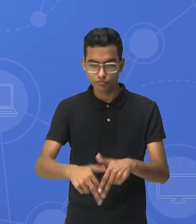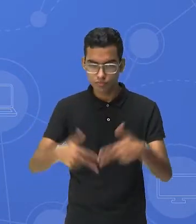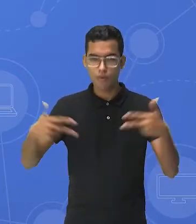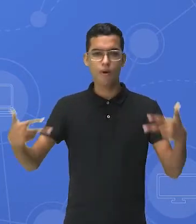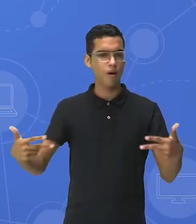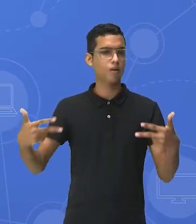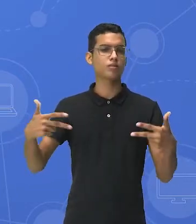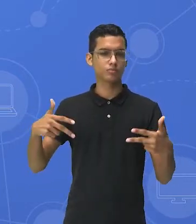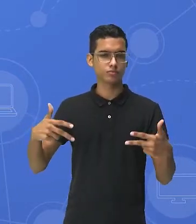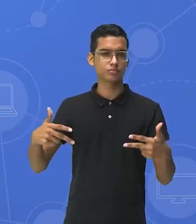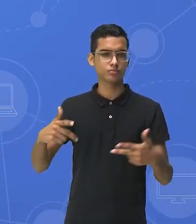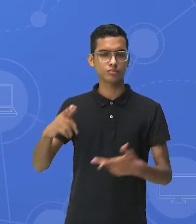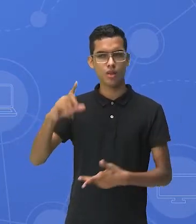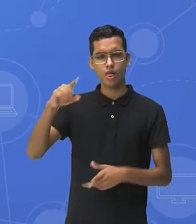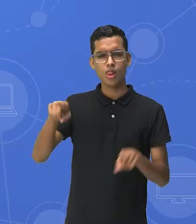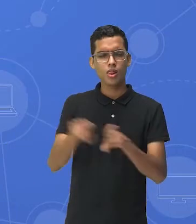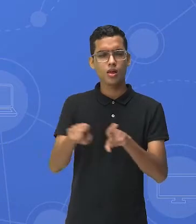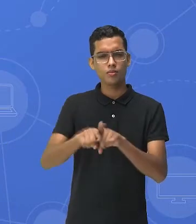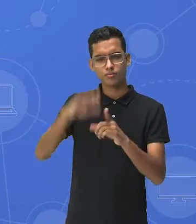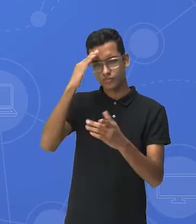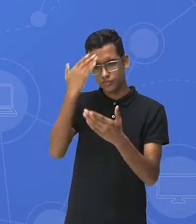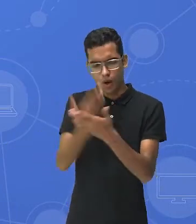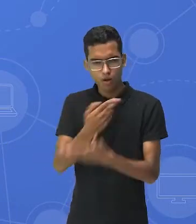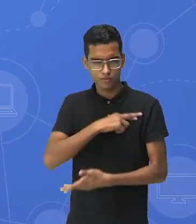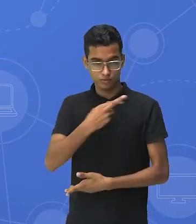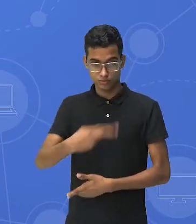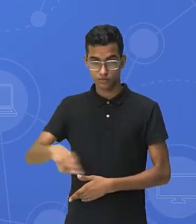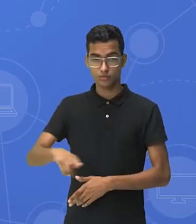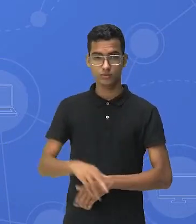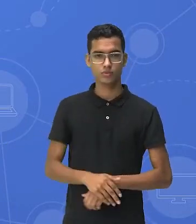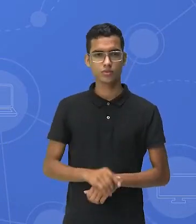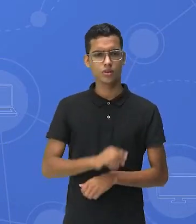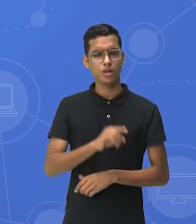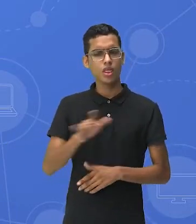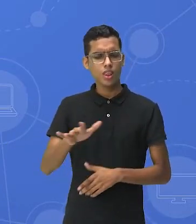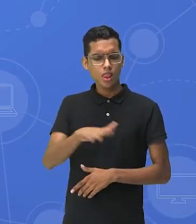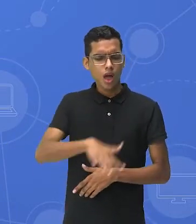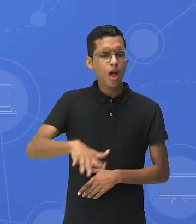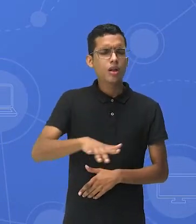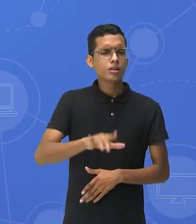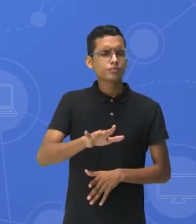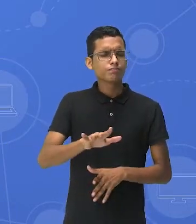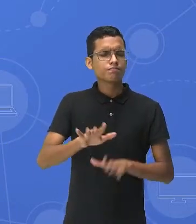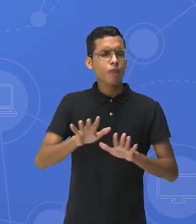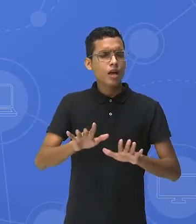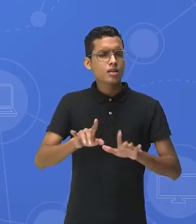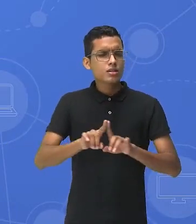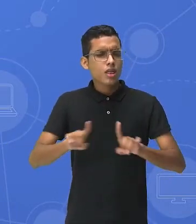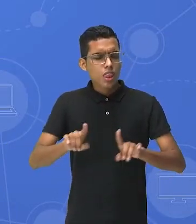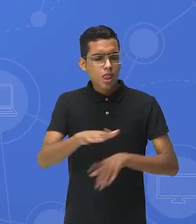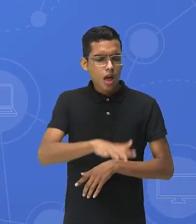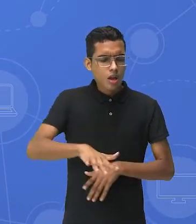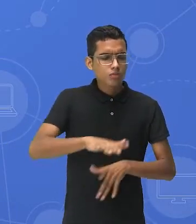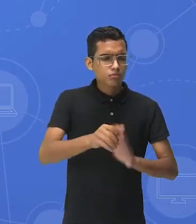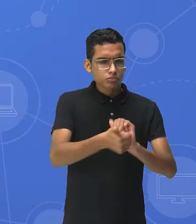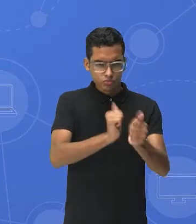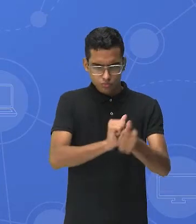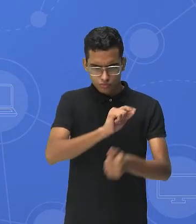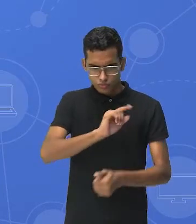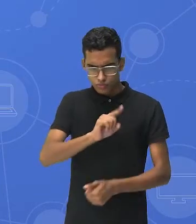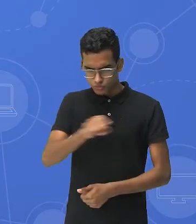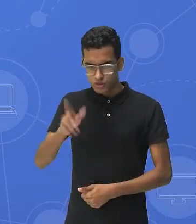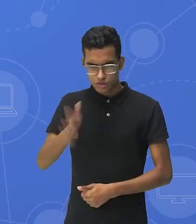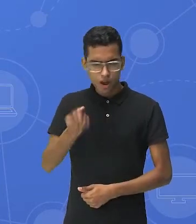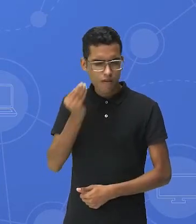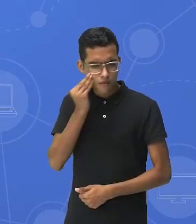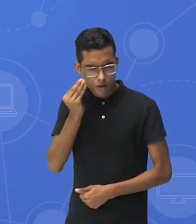dentro do esporte, vocês já viram isso acontecer? O que vocês acham? Normalmente na nossa cabeça a ideia